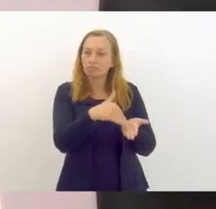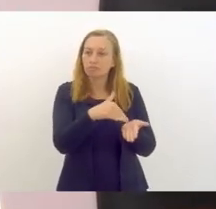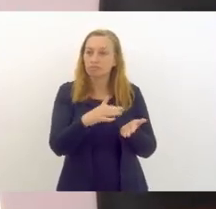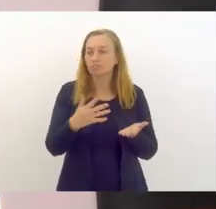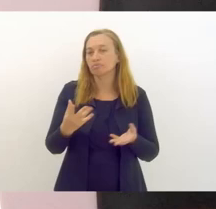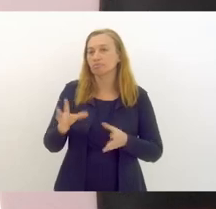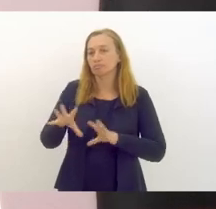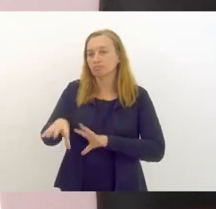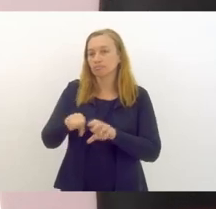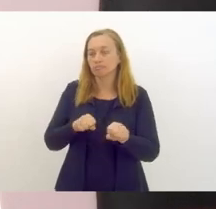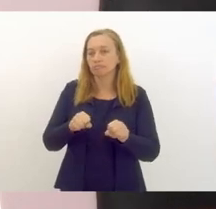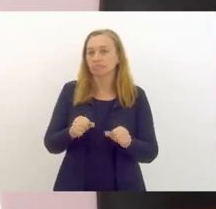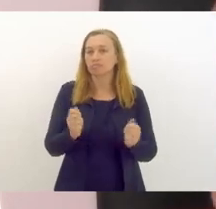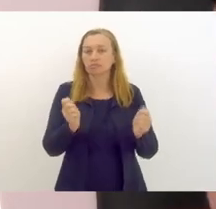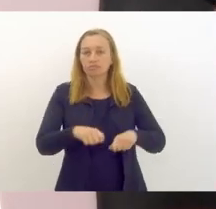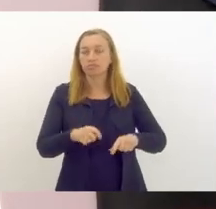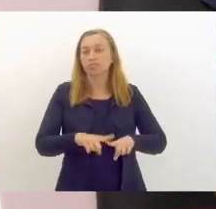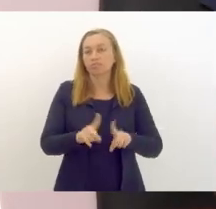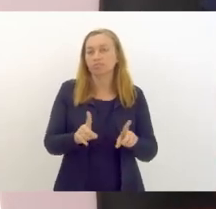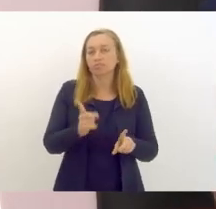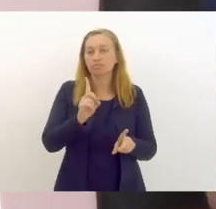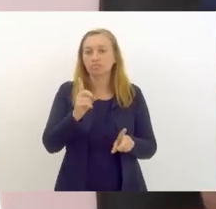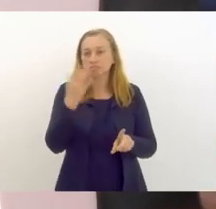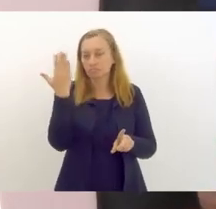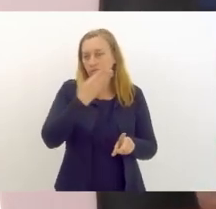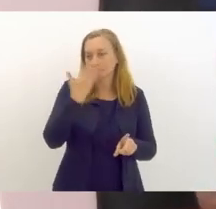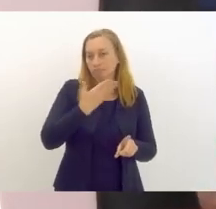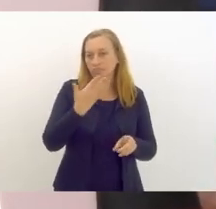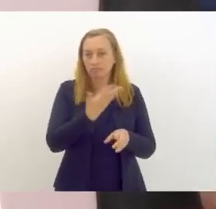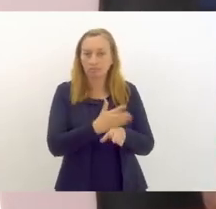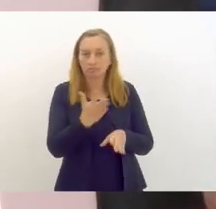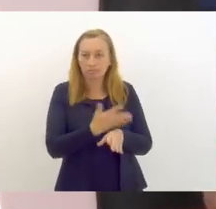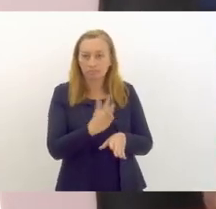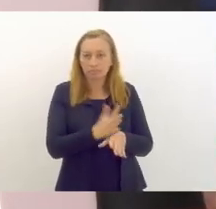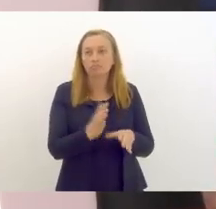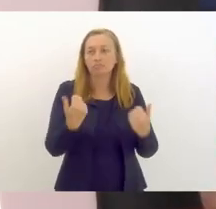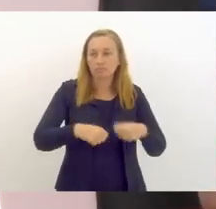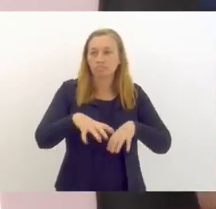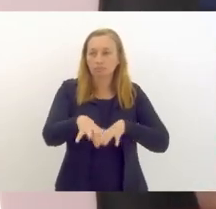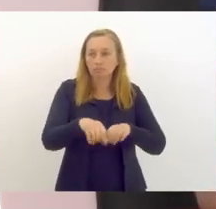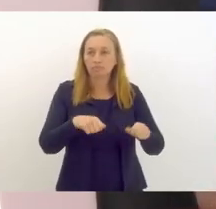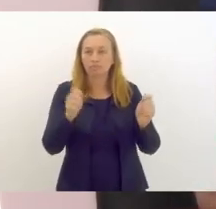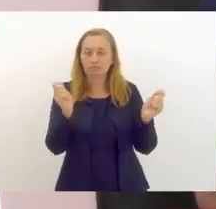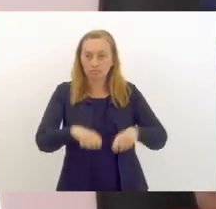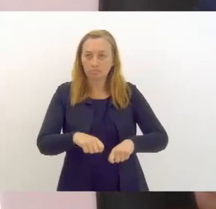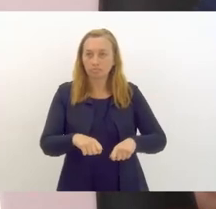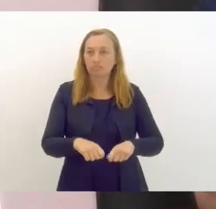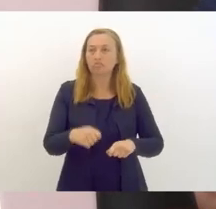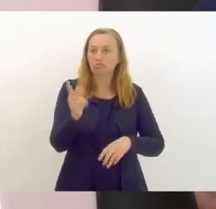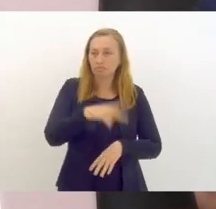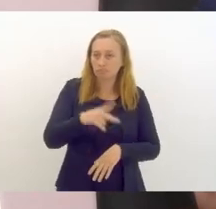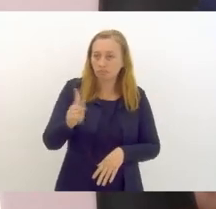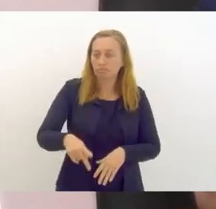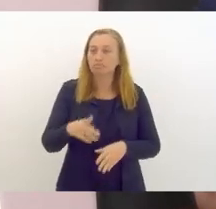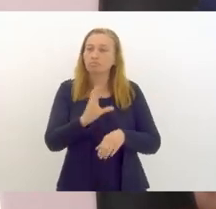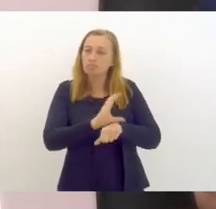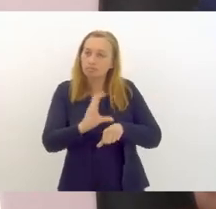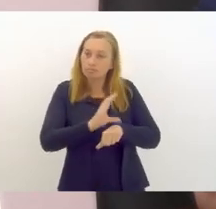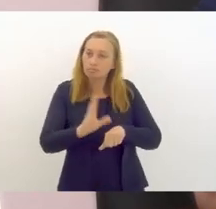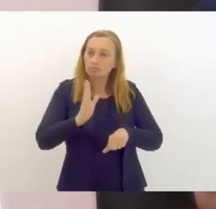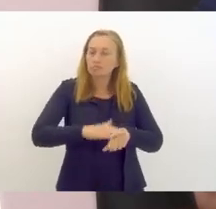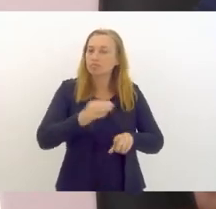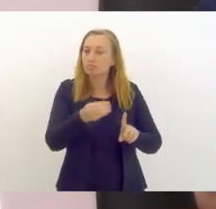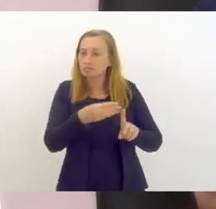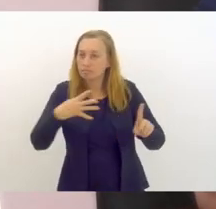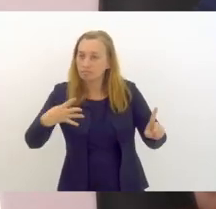como capacitação. Mas a gente não vê isso na prática na rede. A gente precisa de capacitação mesmo, do professor fazer cursos maiores de